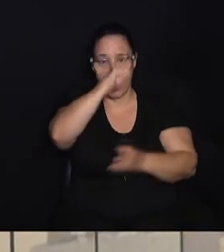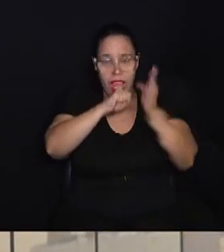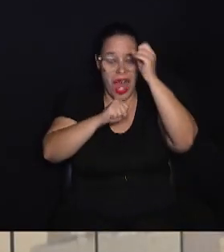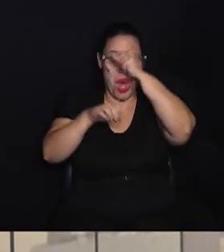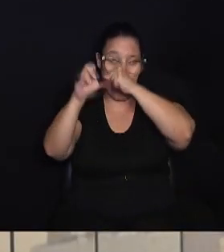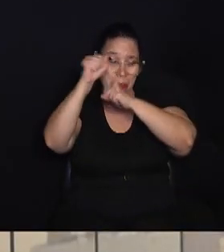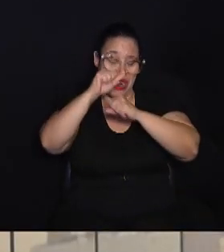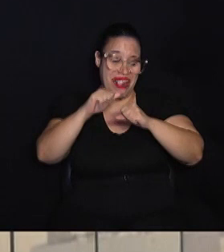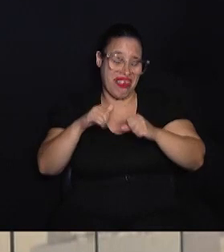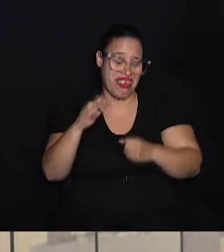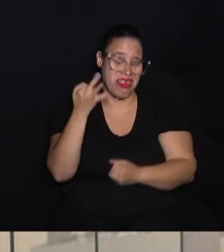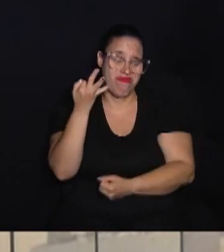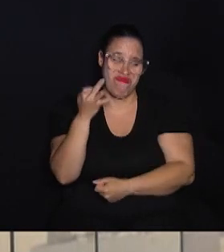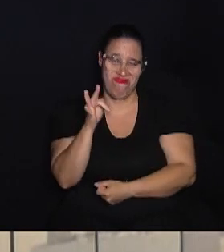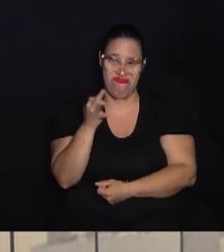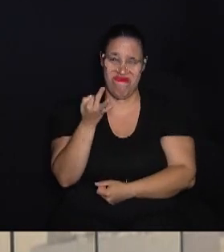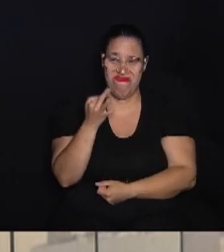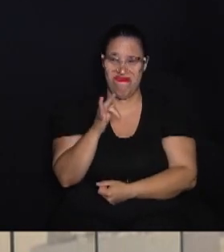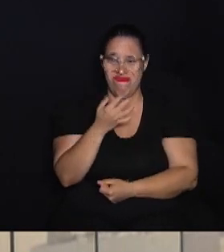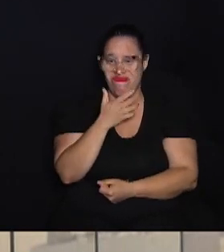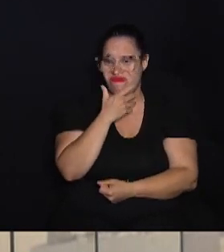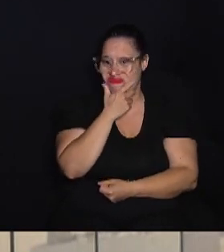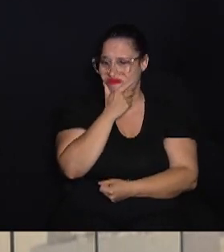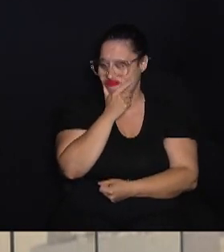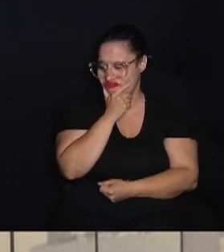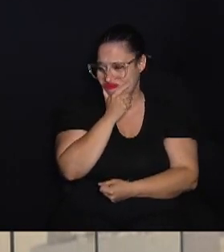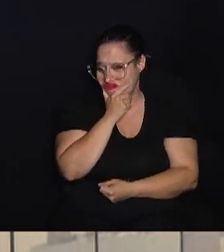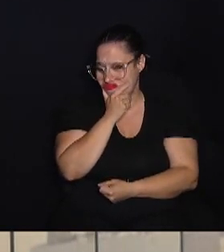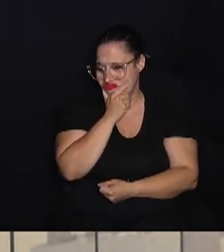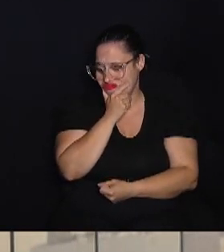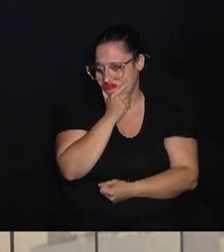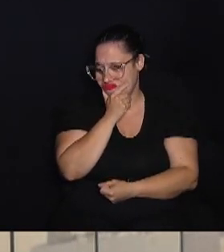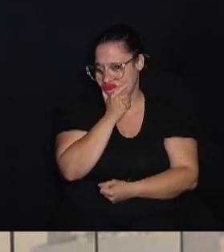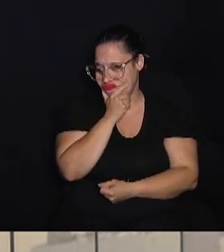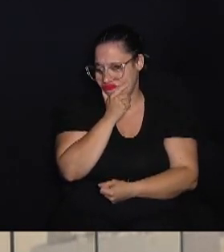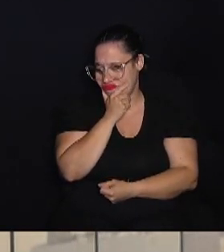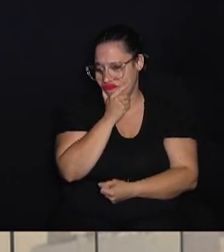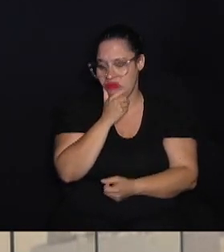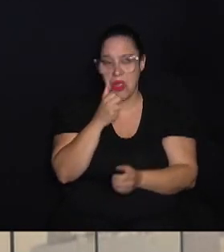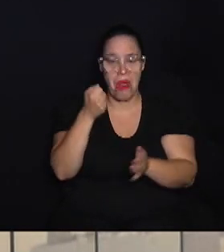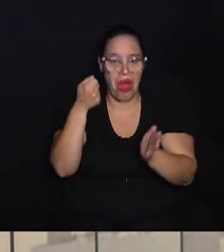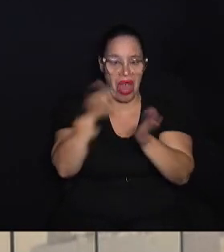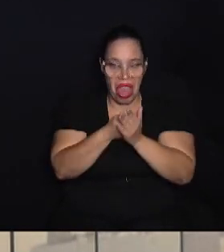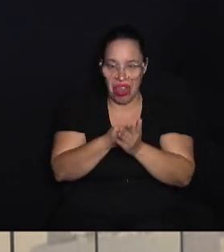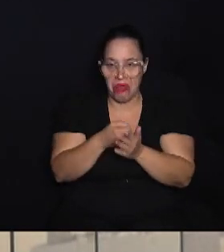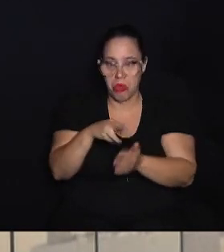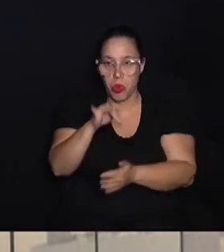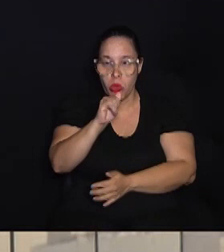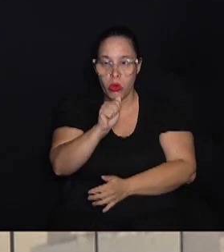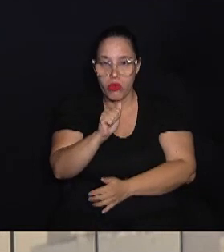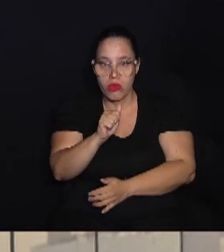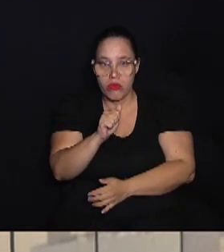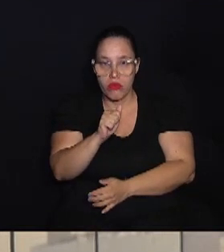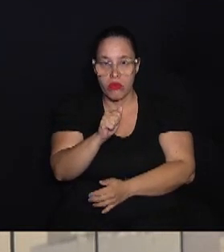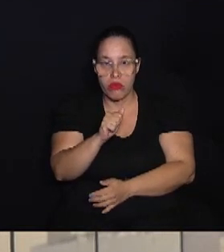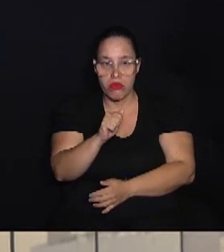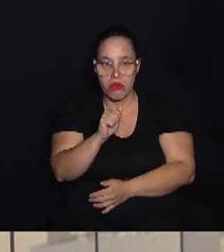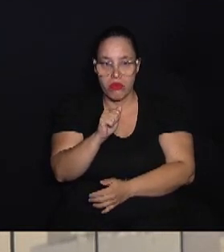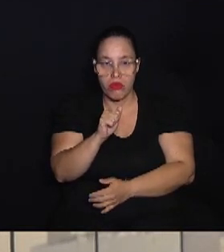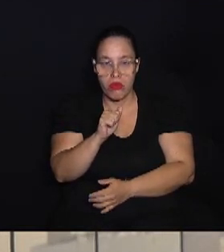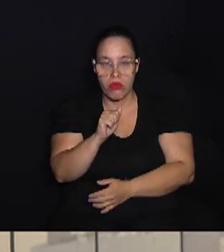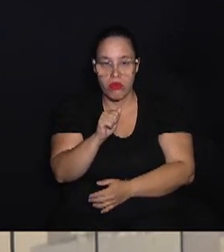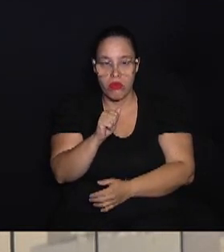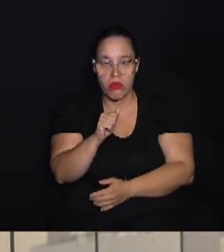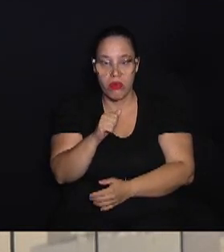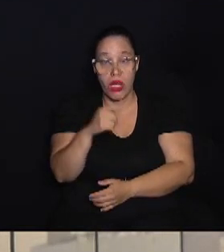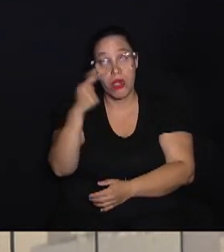né? Então, no momento que houver multas, houver alguma punição real, as pessoas vão pensar um